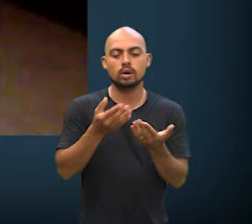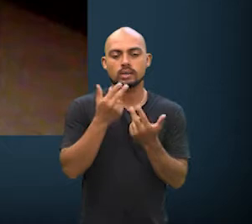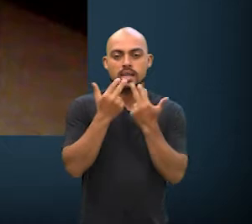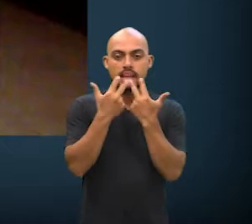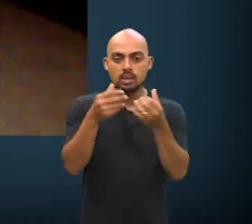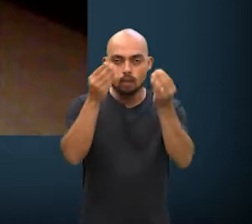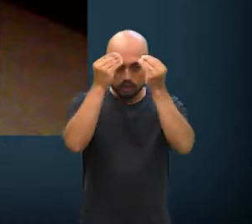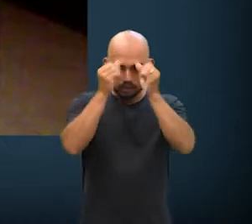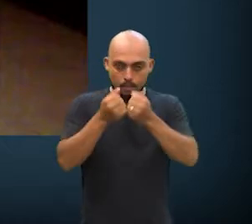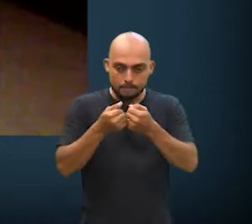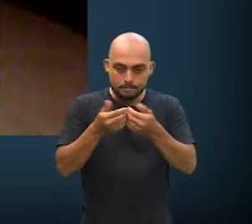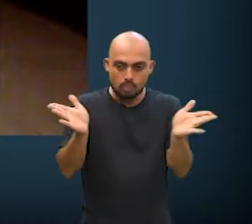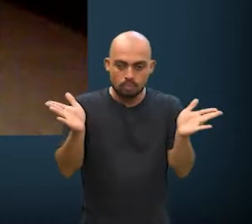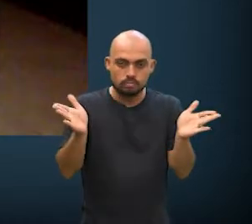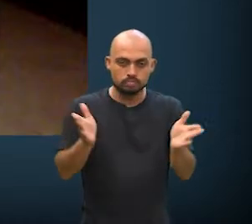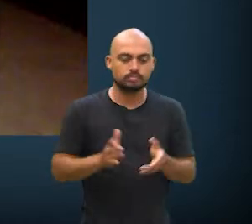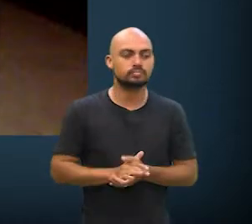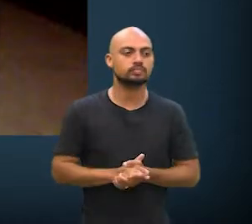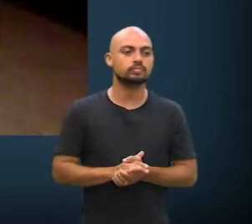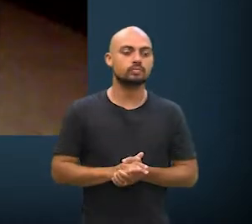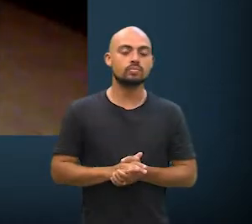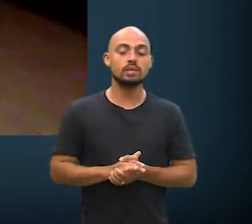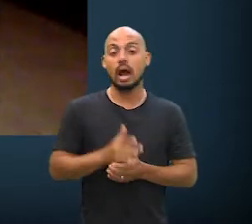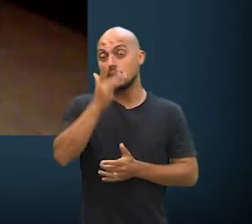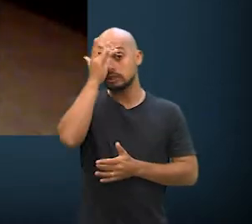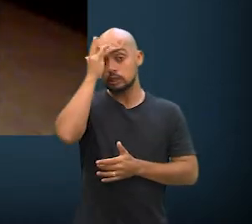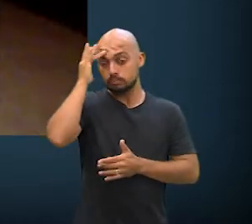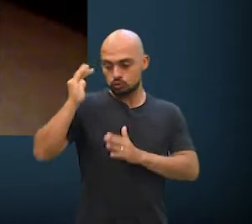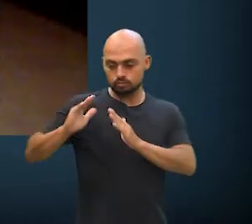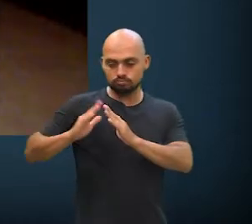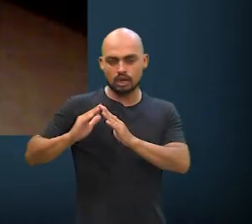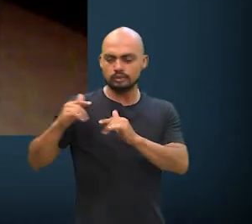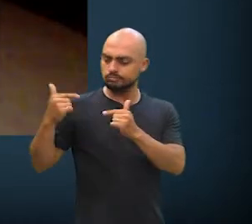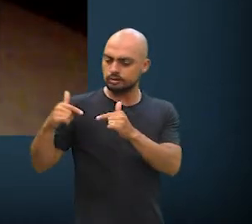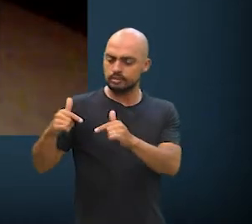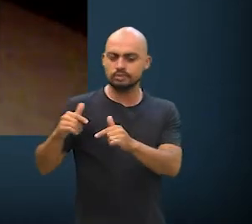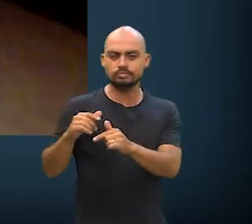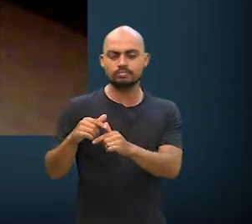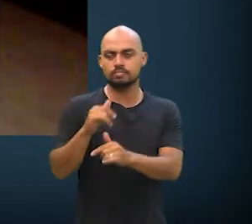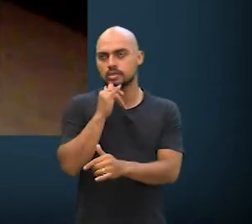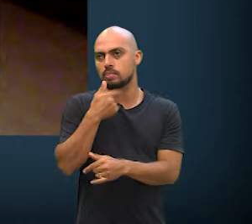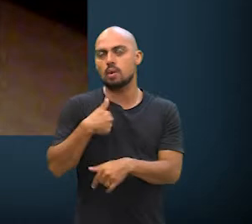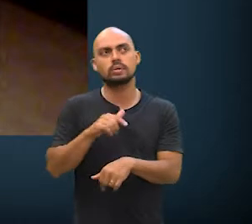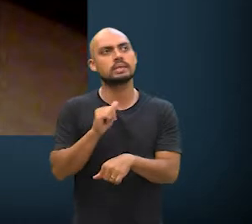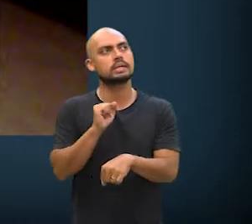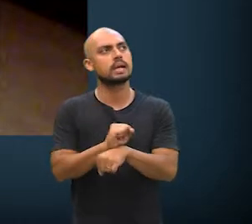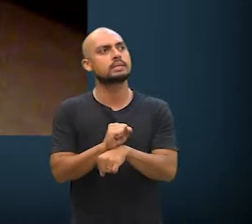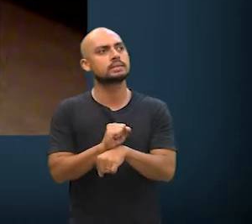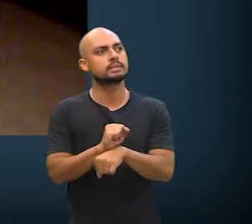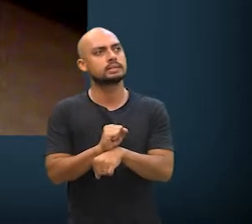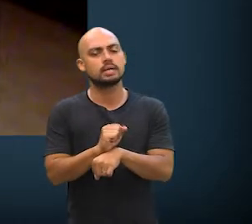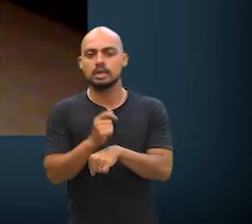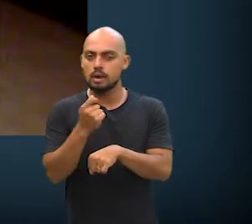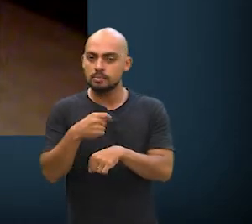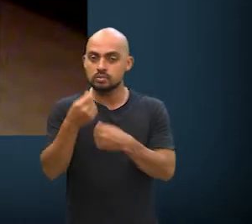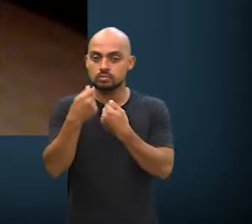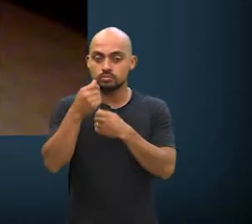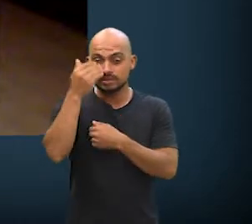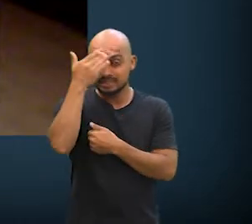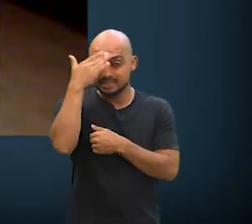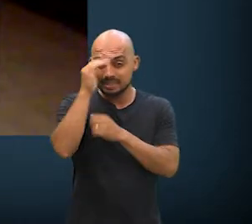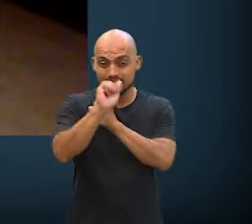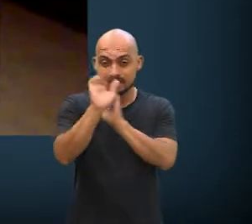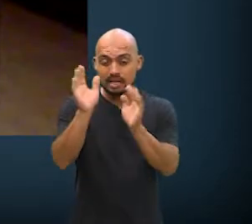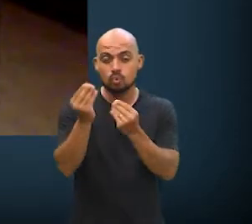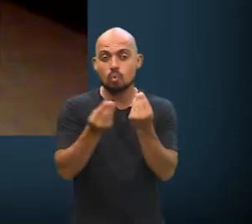pessoal começou a trabalhar em home office, eles basicamente entenderam o seguinte: poxa, eu estou aqui parado, então eu quero começar a entender um pouco mais de mercado.